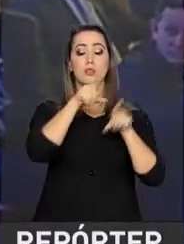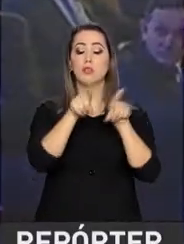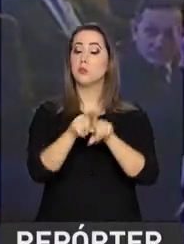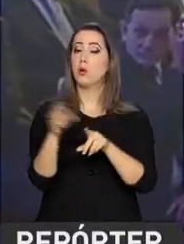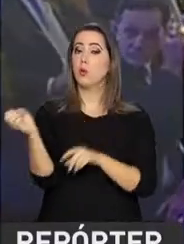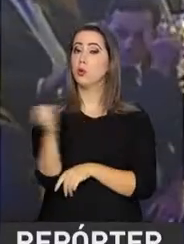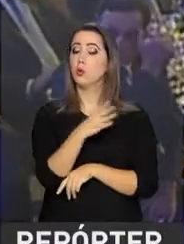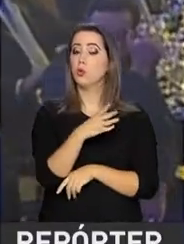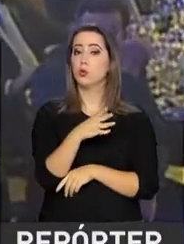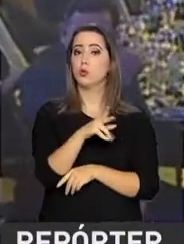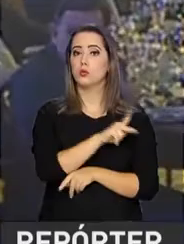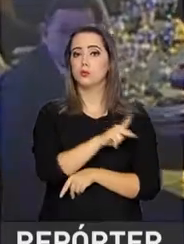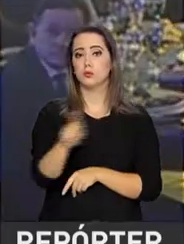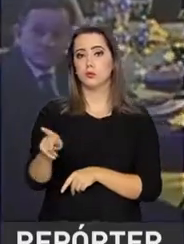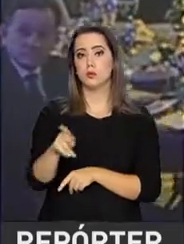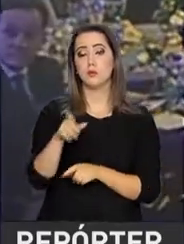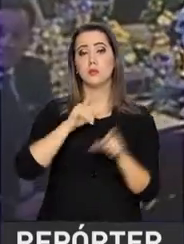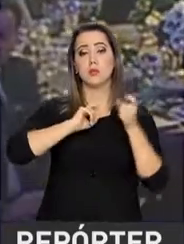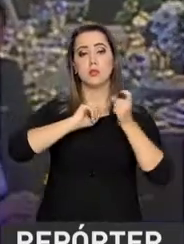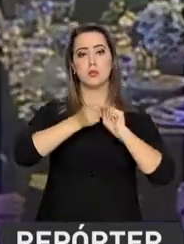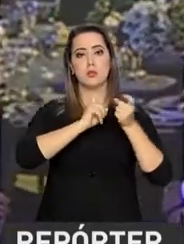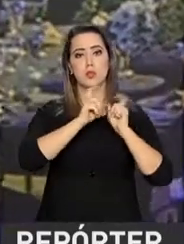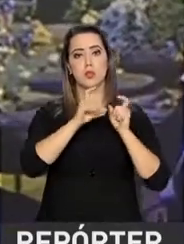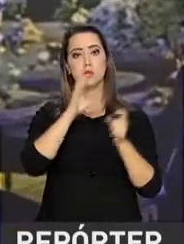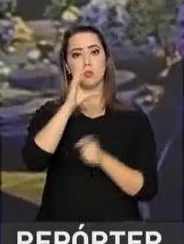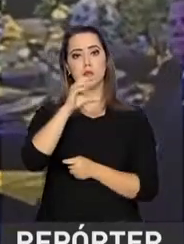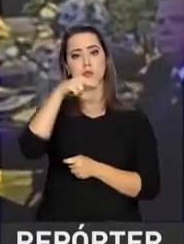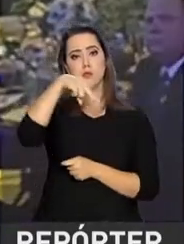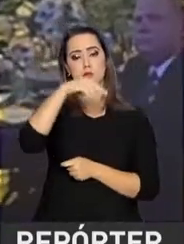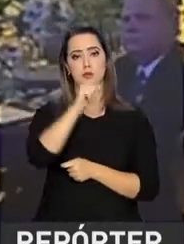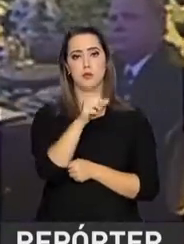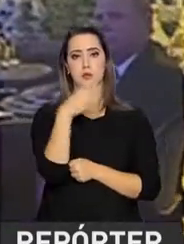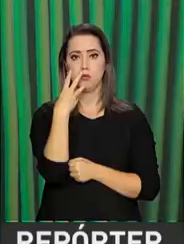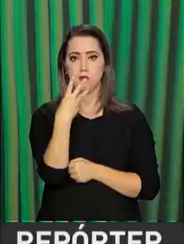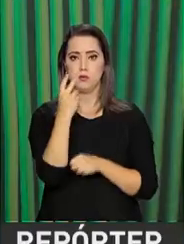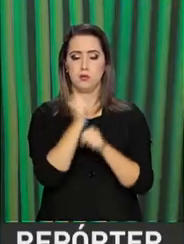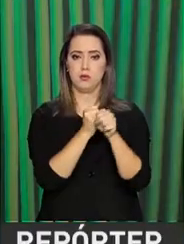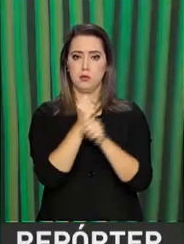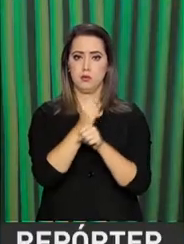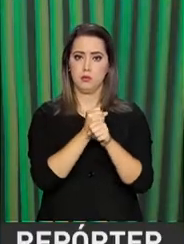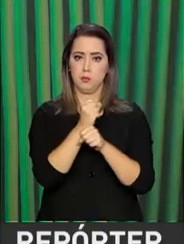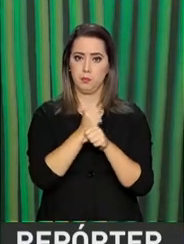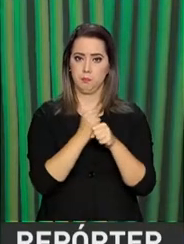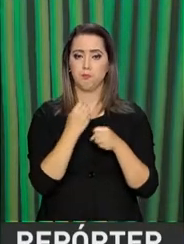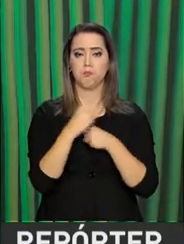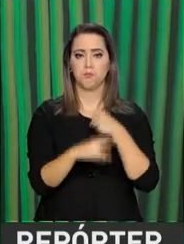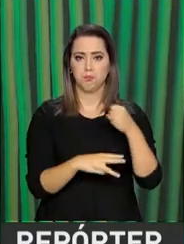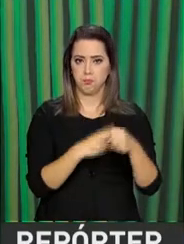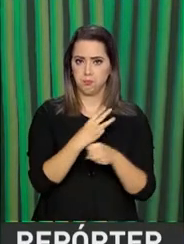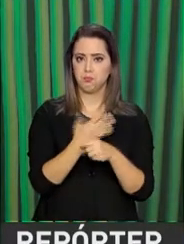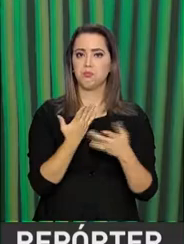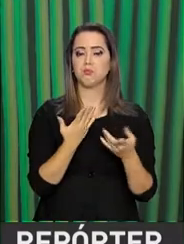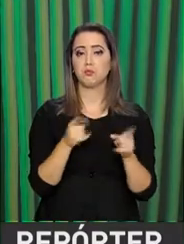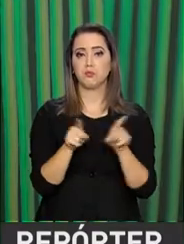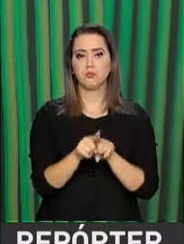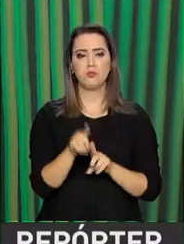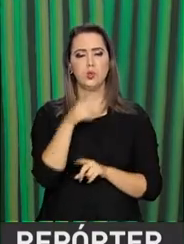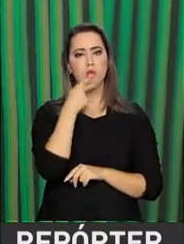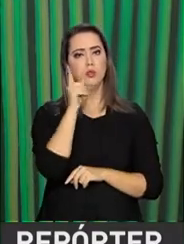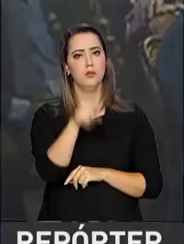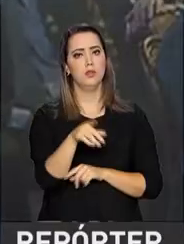presidente vai administrar a cna pelos próximos três anos joão martins disse que a agricultura brasileira